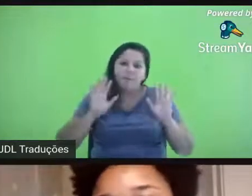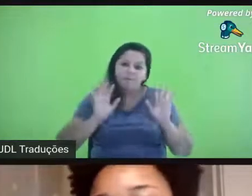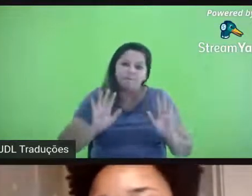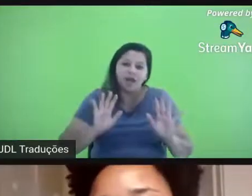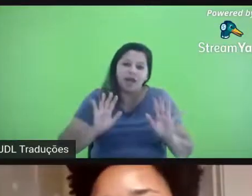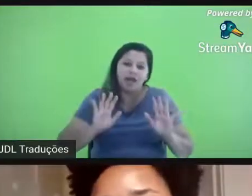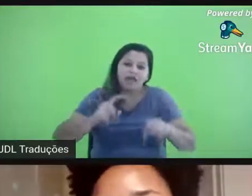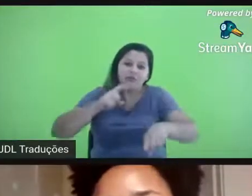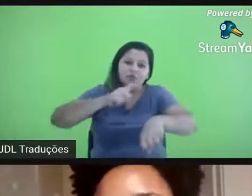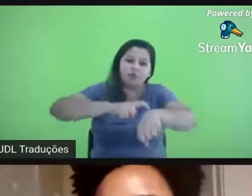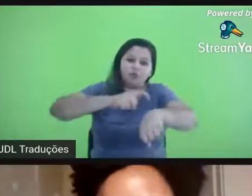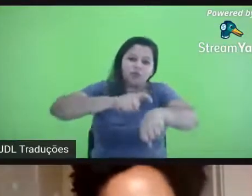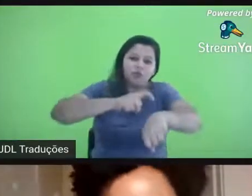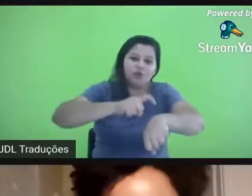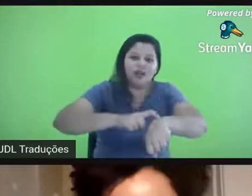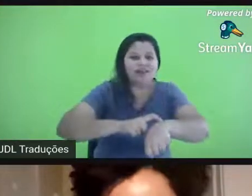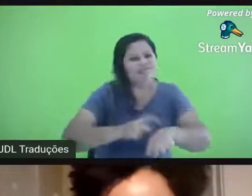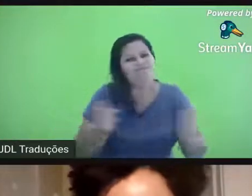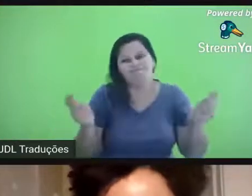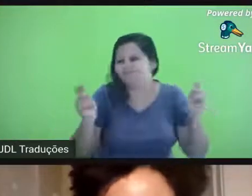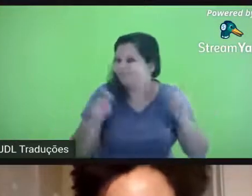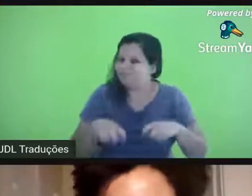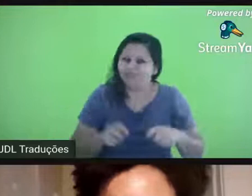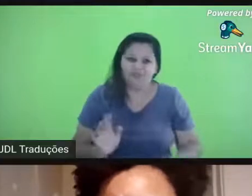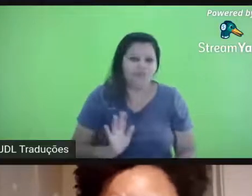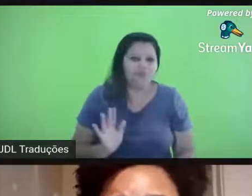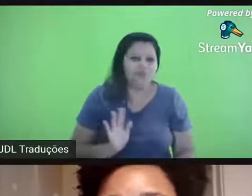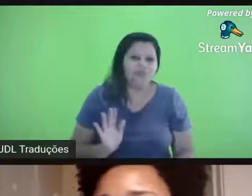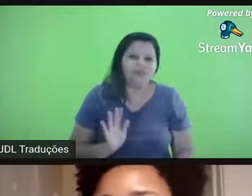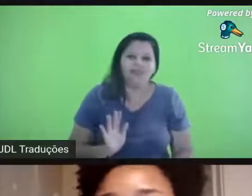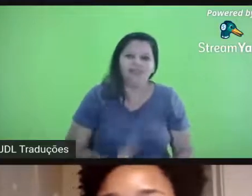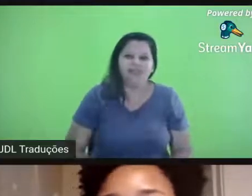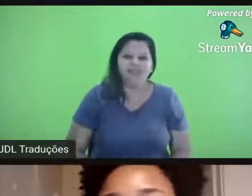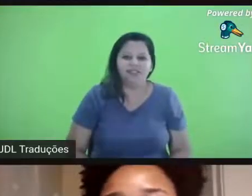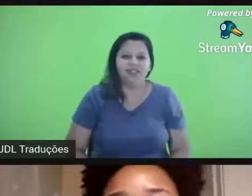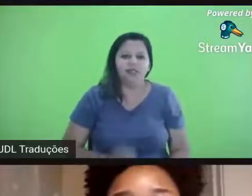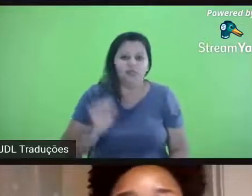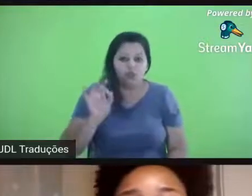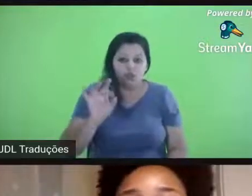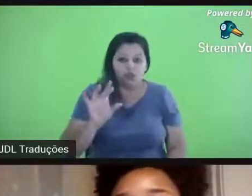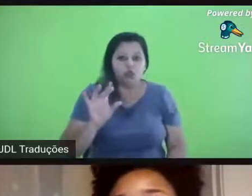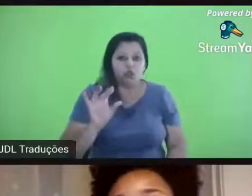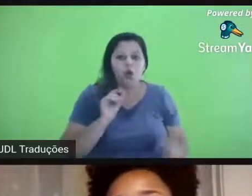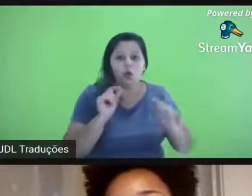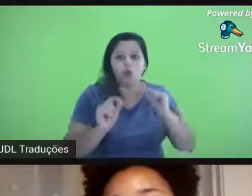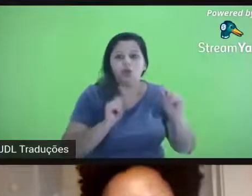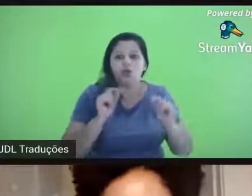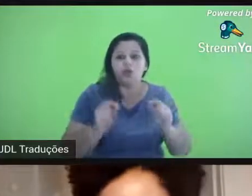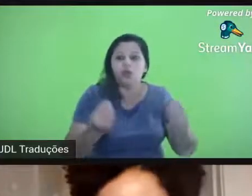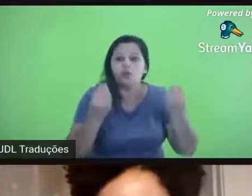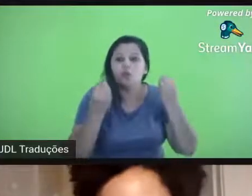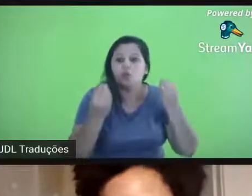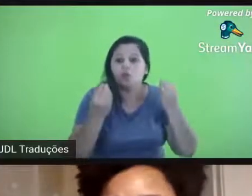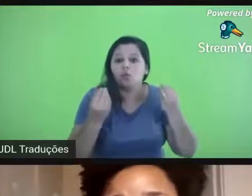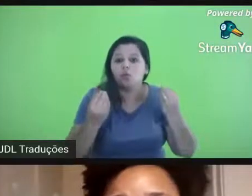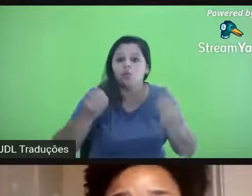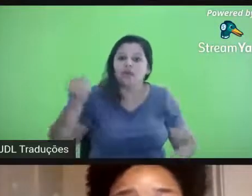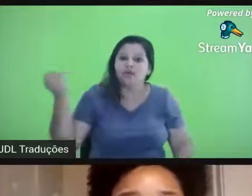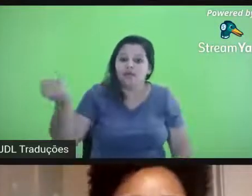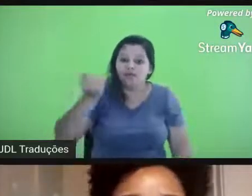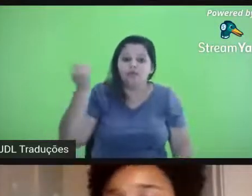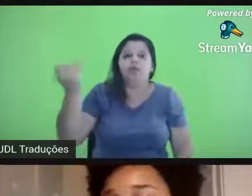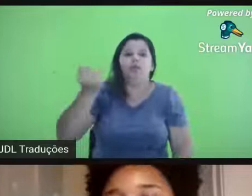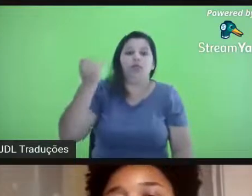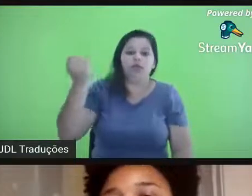Mas nós entendemos que não é possível. Só ressaltando o quão necessário, né,